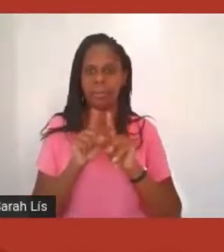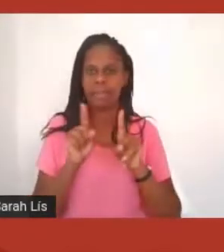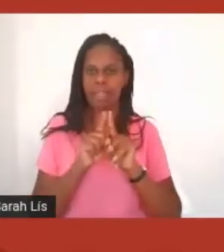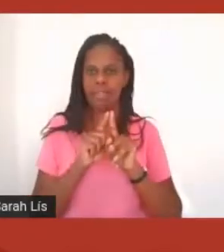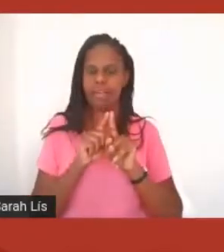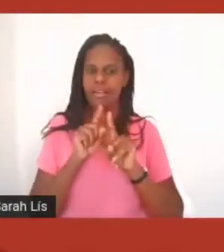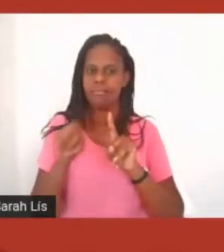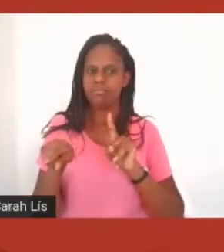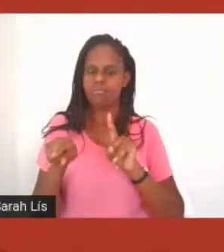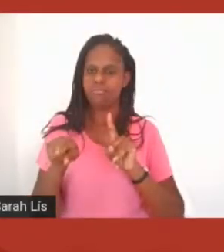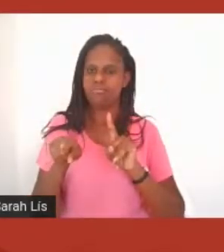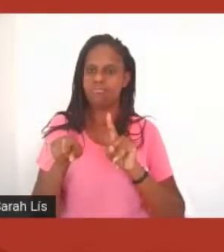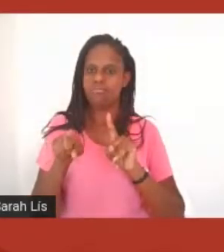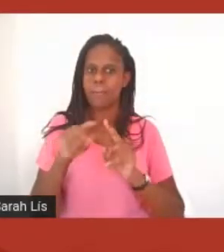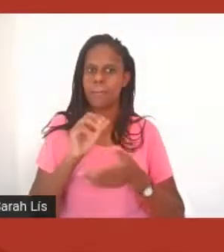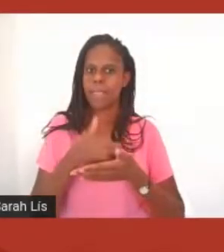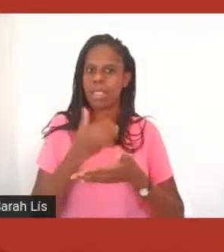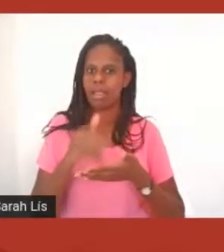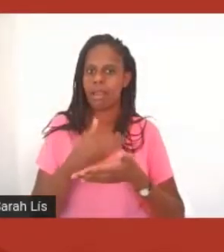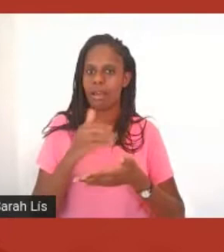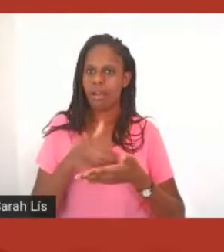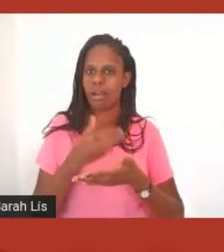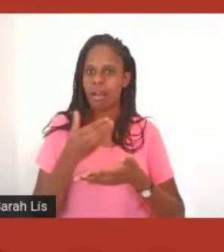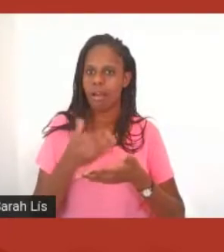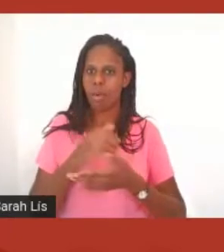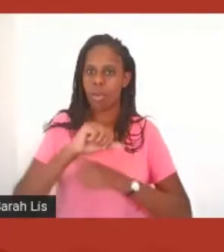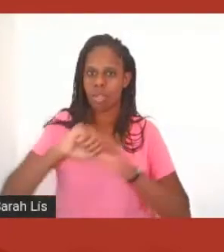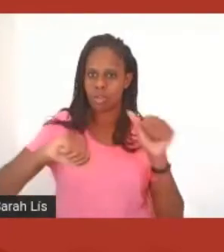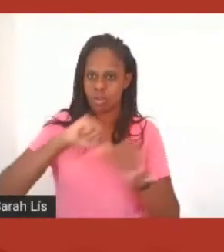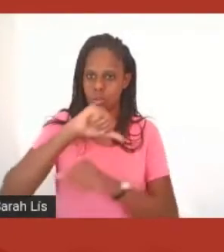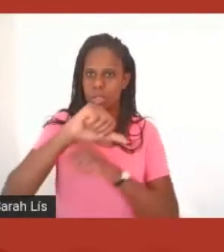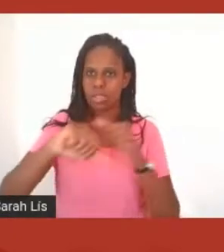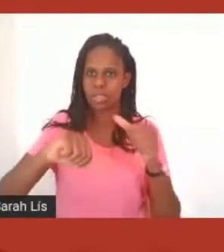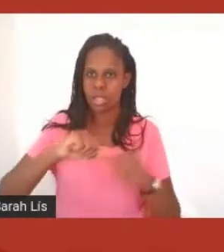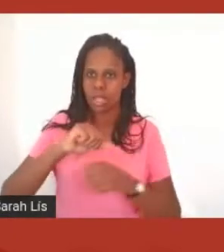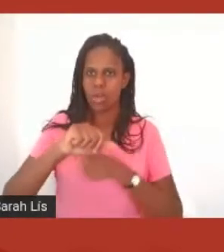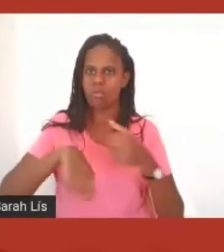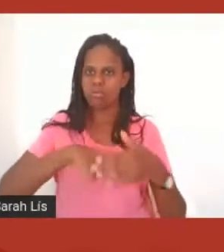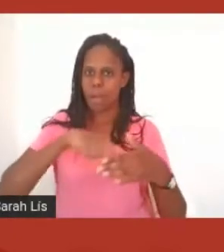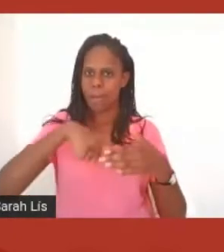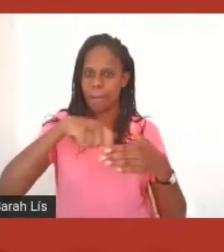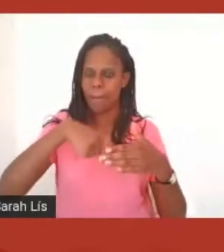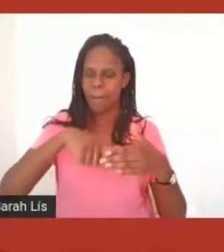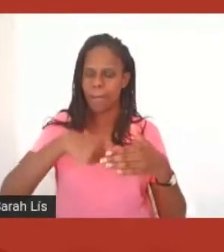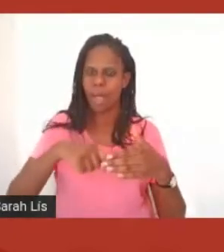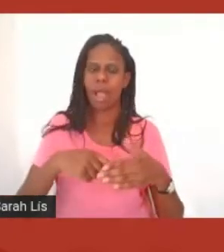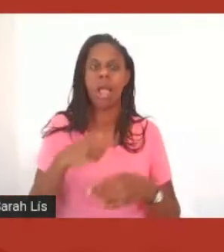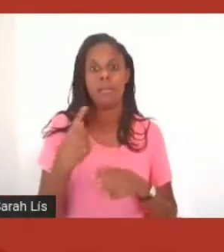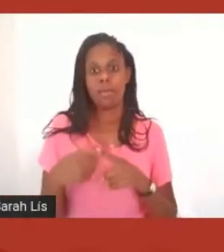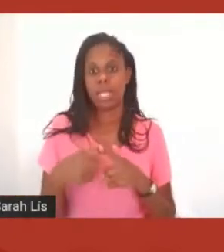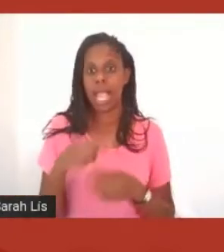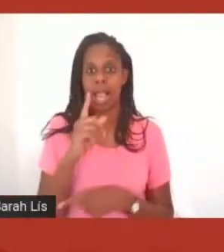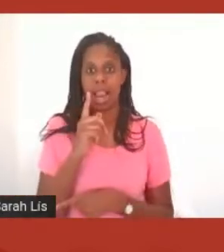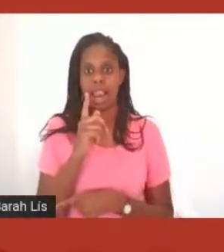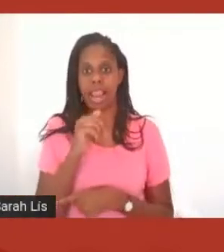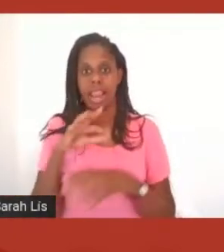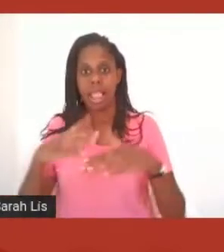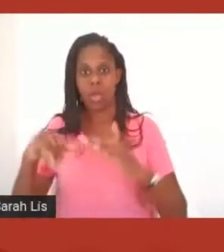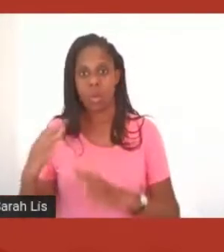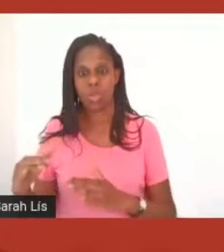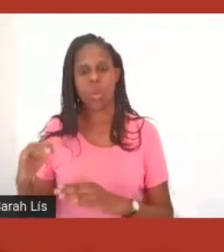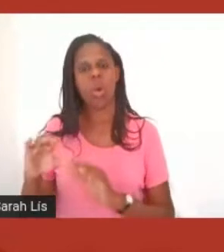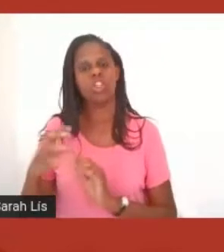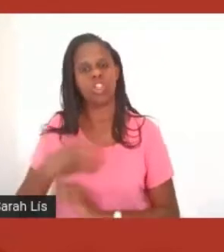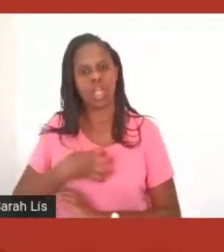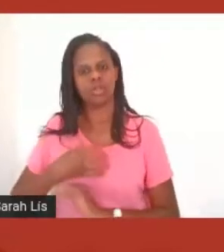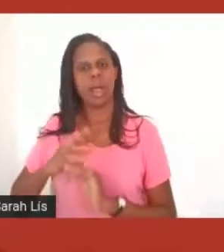E a gente vai saber o que está acontecendo com tudo isso. Por que que o gato tem esse comportamento? Por que o líquido tem esse comportamento? Por que o mingau tem esse comportamento, né? Então,